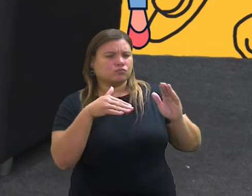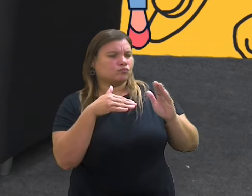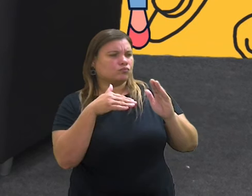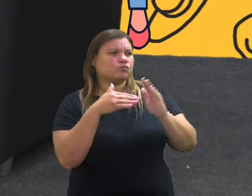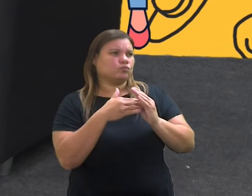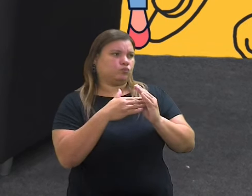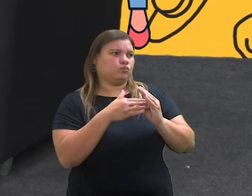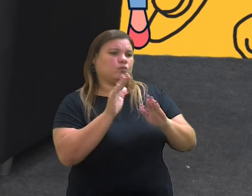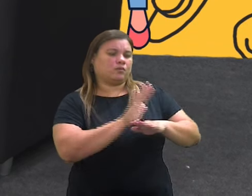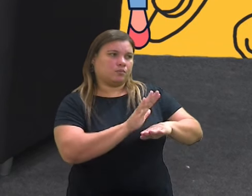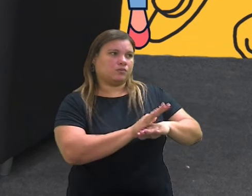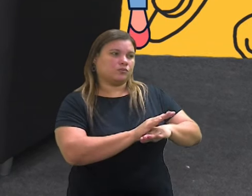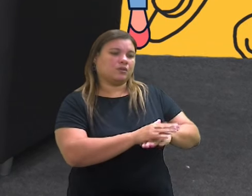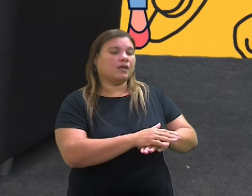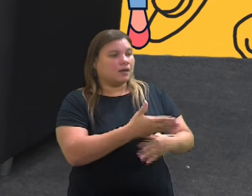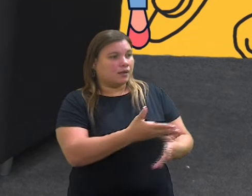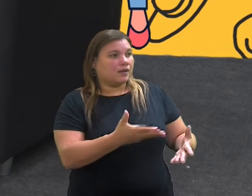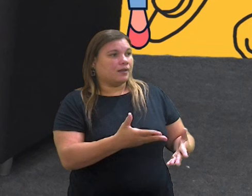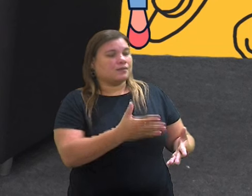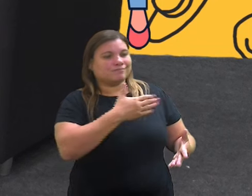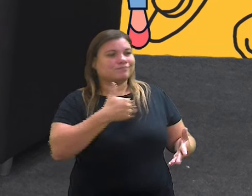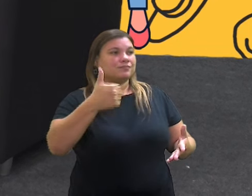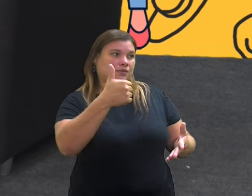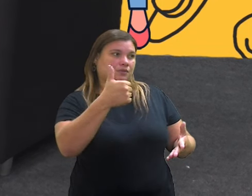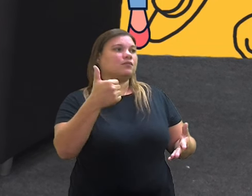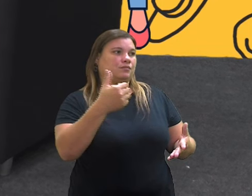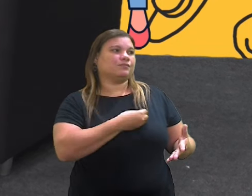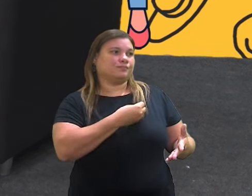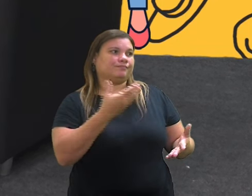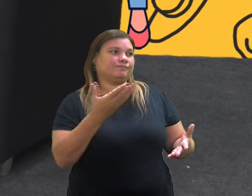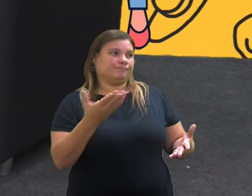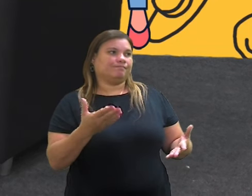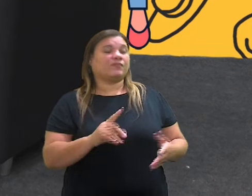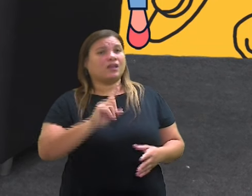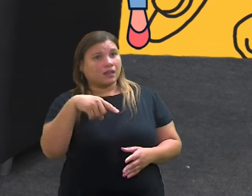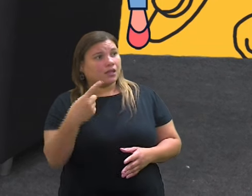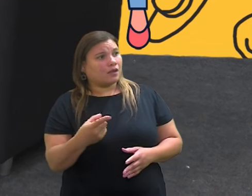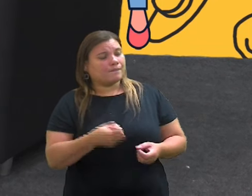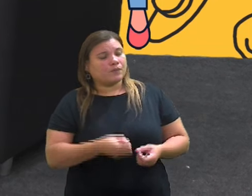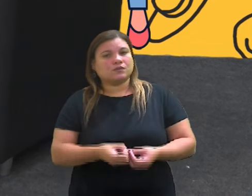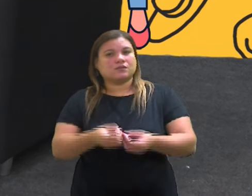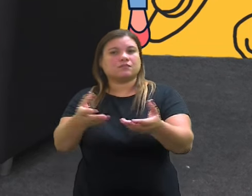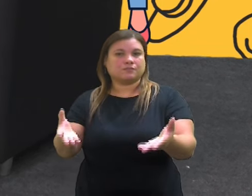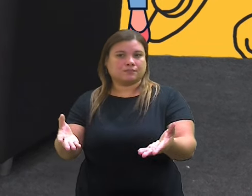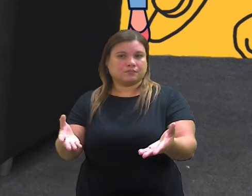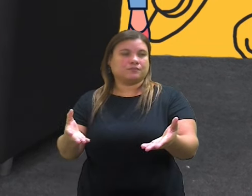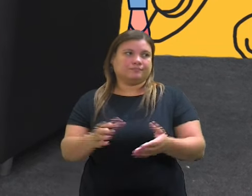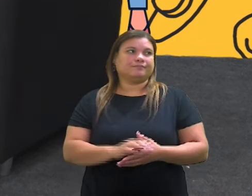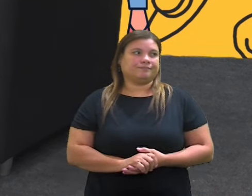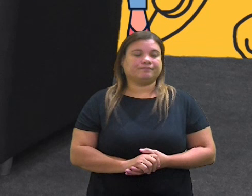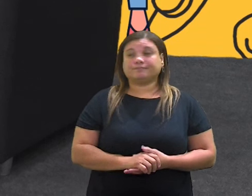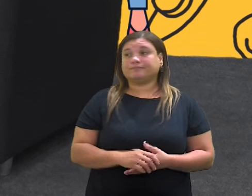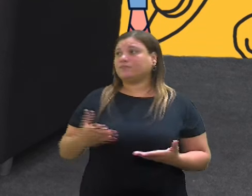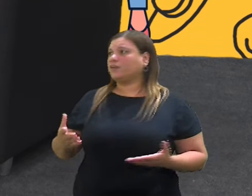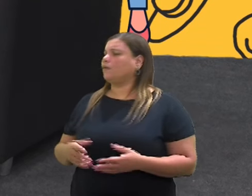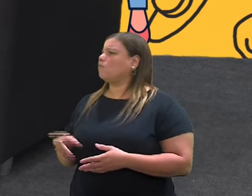idades, eu acredito que já dei para castrar, vão ser castrados e depois disso vão ser colocados à adoção. Ainda bem que eles estão bem, né? Graças a Deus. Ok, a